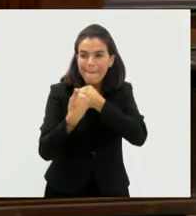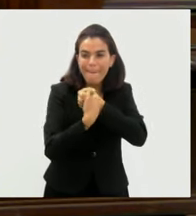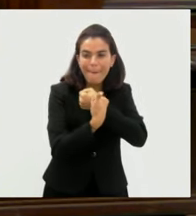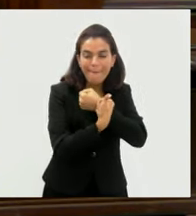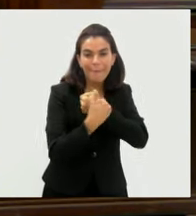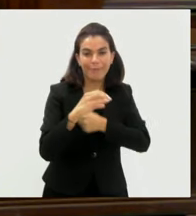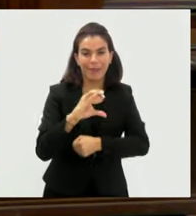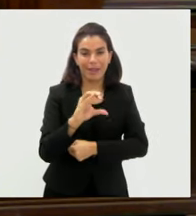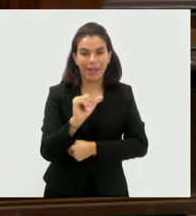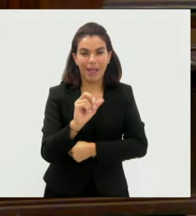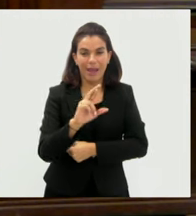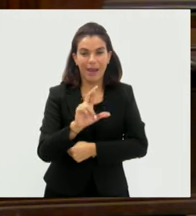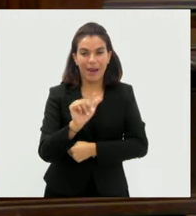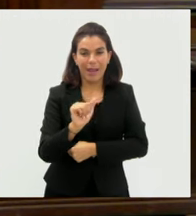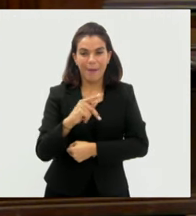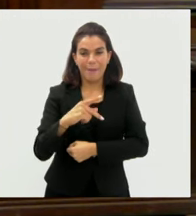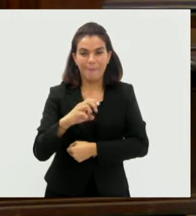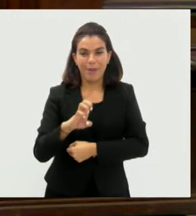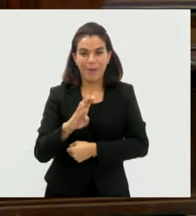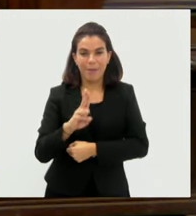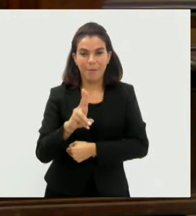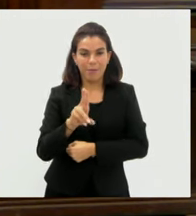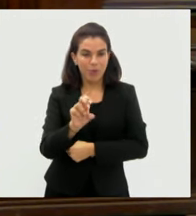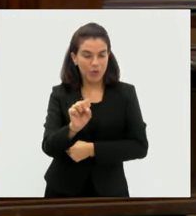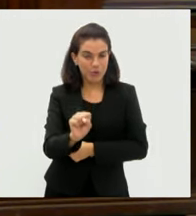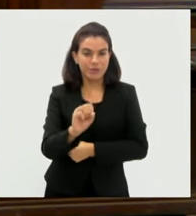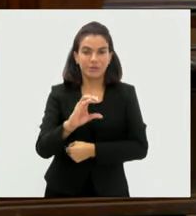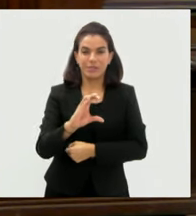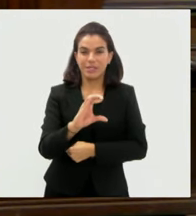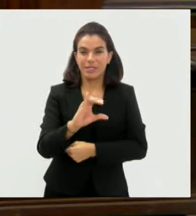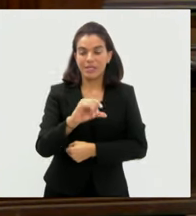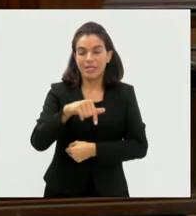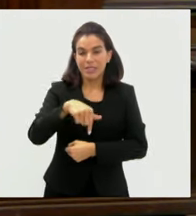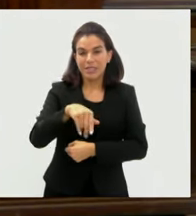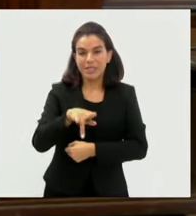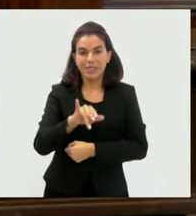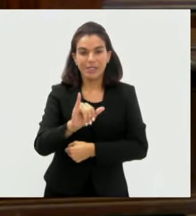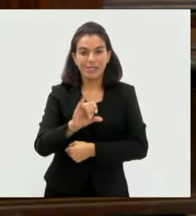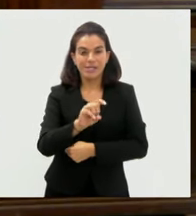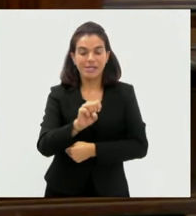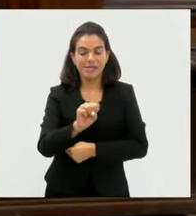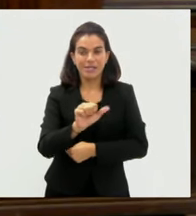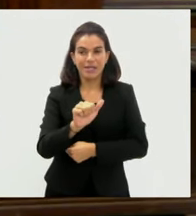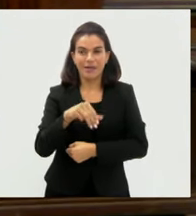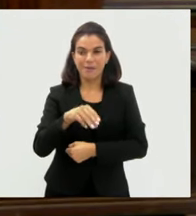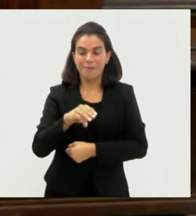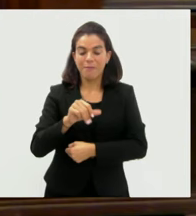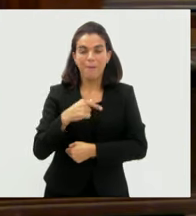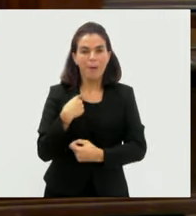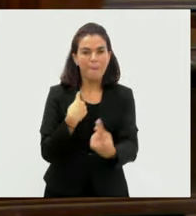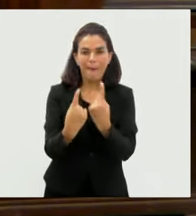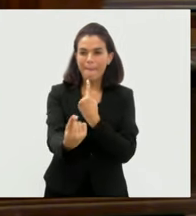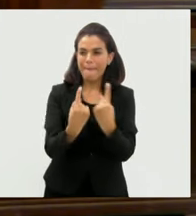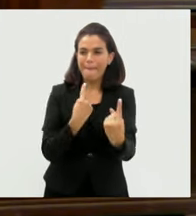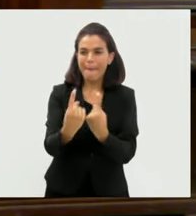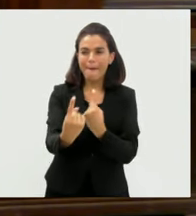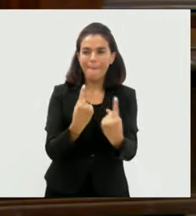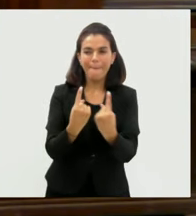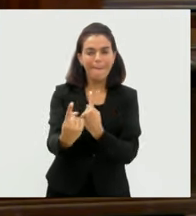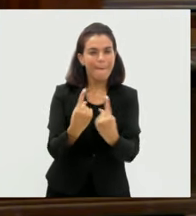Carapebus, Quissamã, Conceição de Macabu, possam ter um maior trânsito, um trânsito